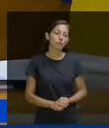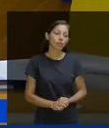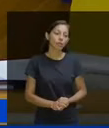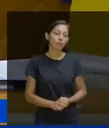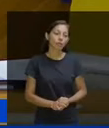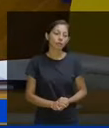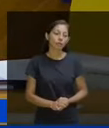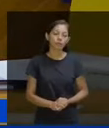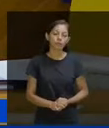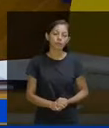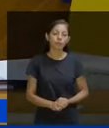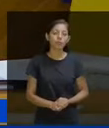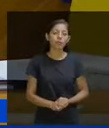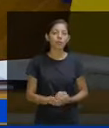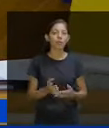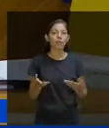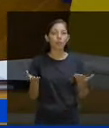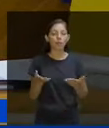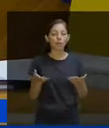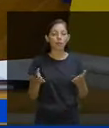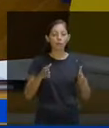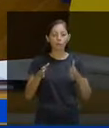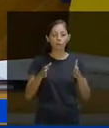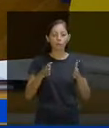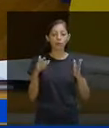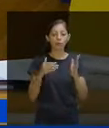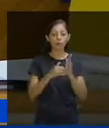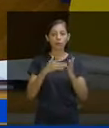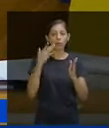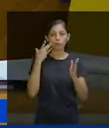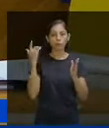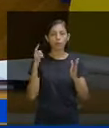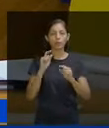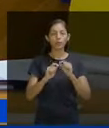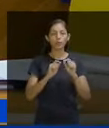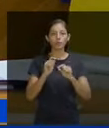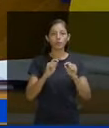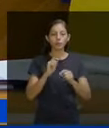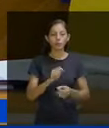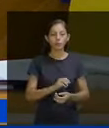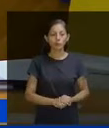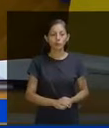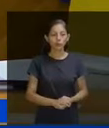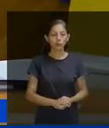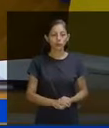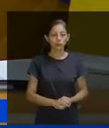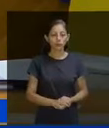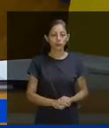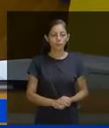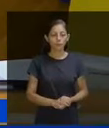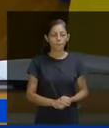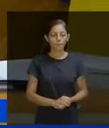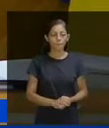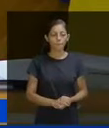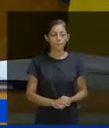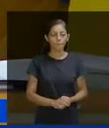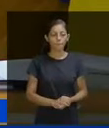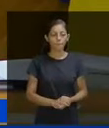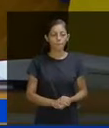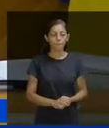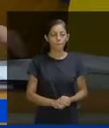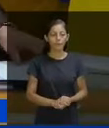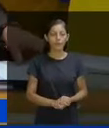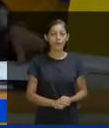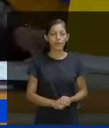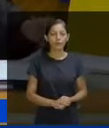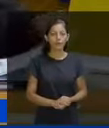submeter a aprovação, porque temos prazo até amanhã, junto ao Conselho Nacional de Justiça,